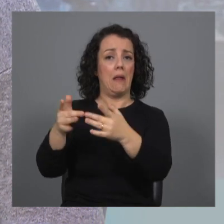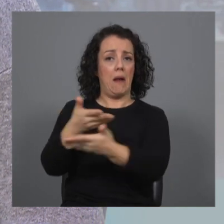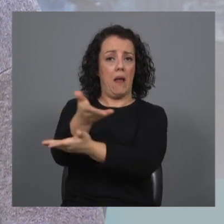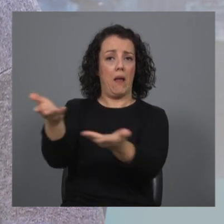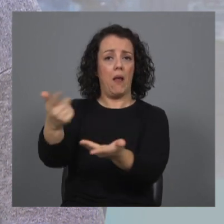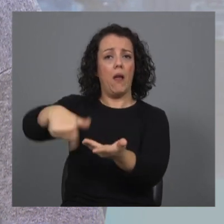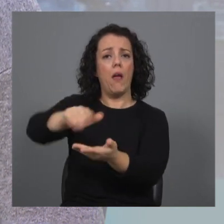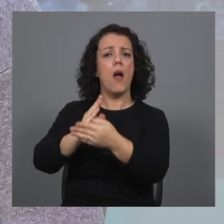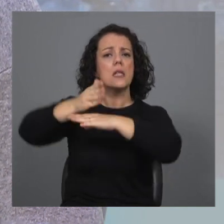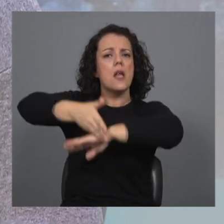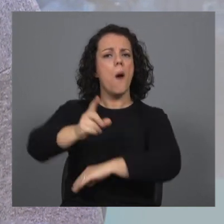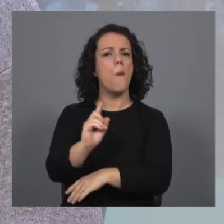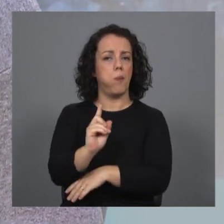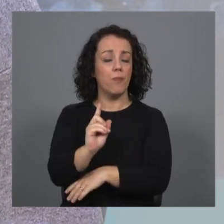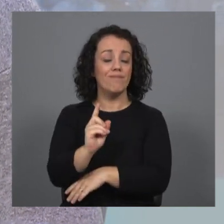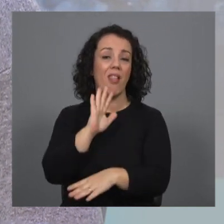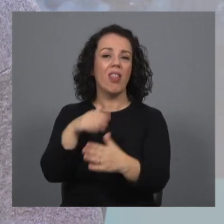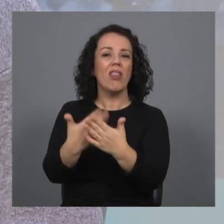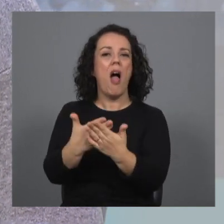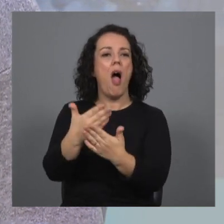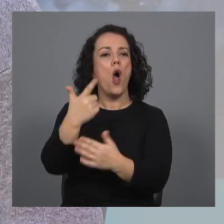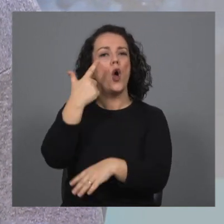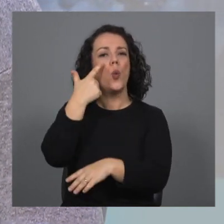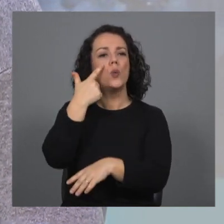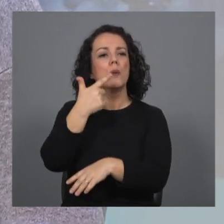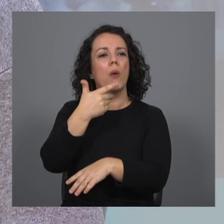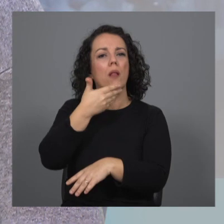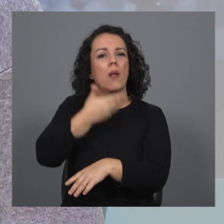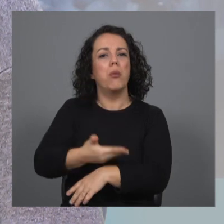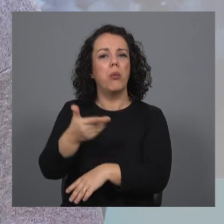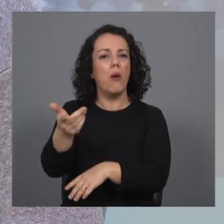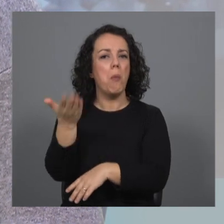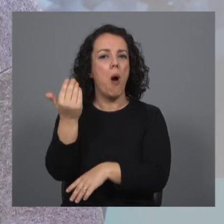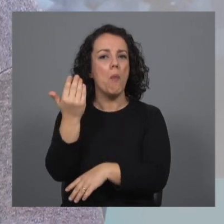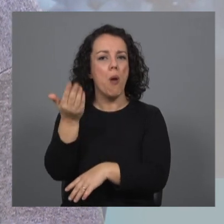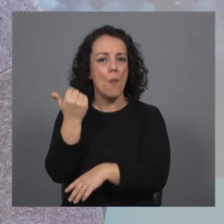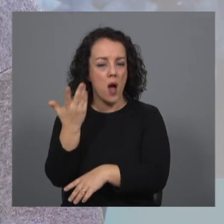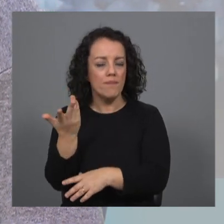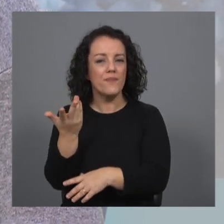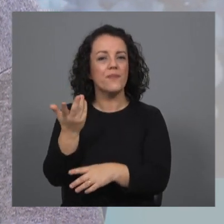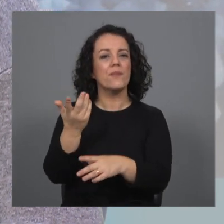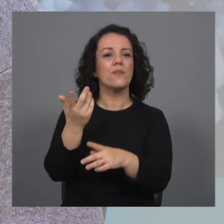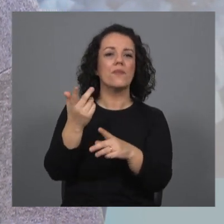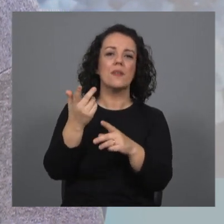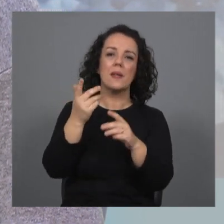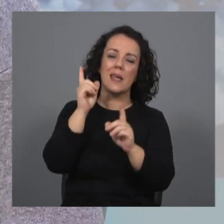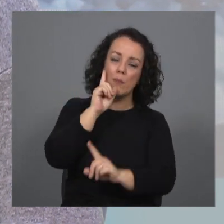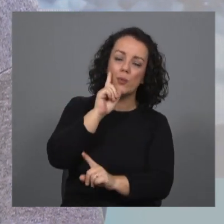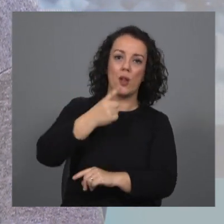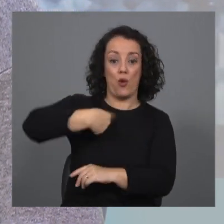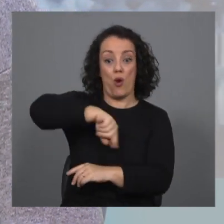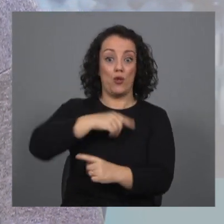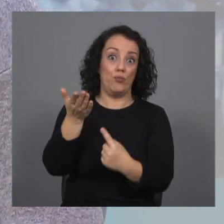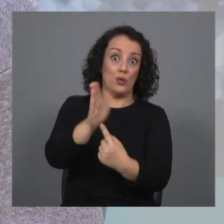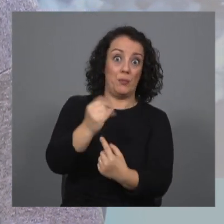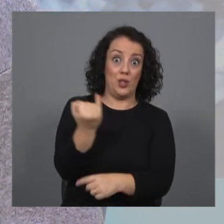de facto, a literacia neste domínio é muito baixa e cabe em instituições como o CEPAC